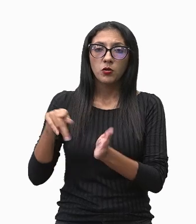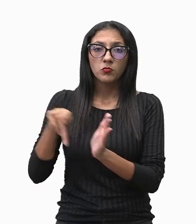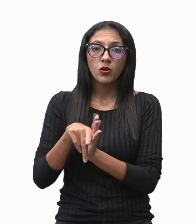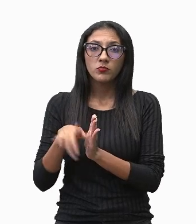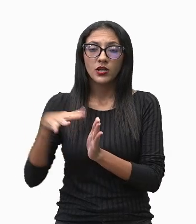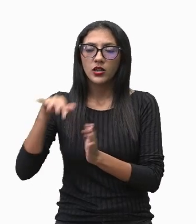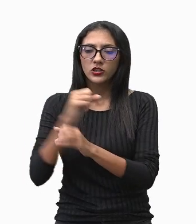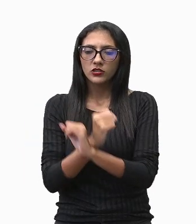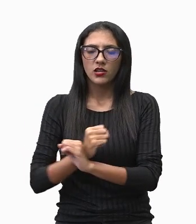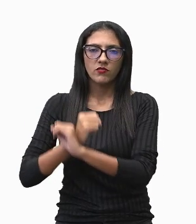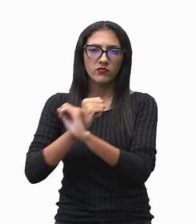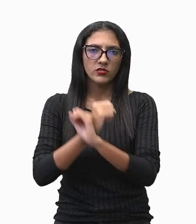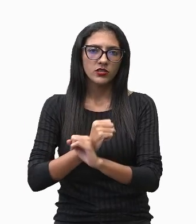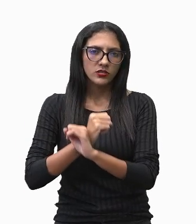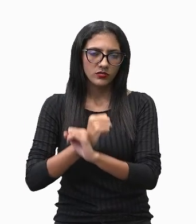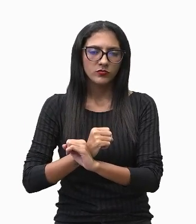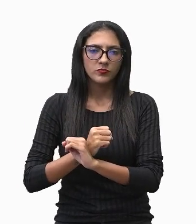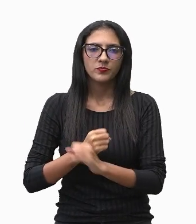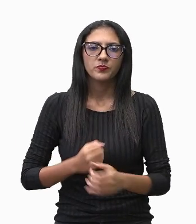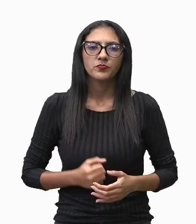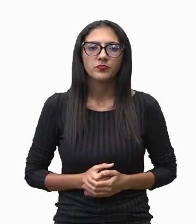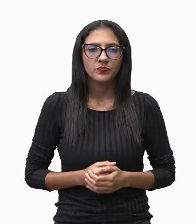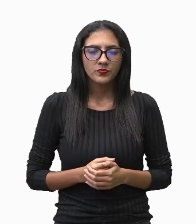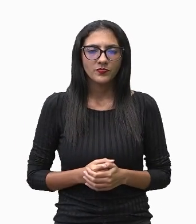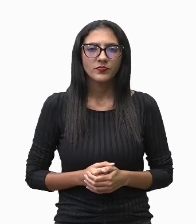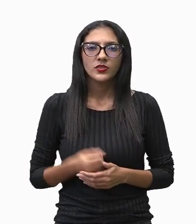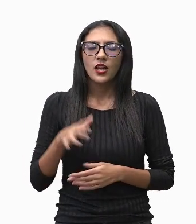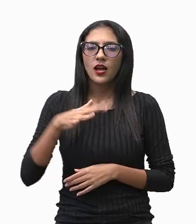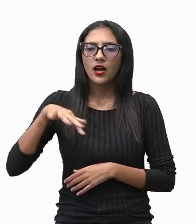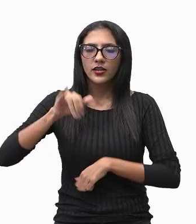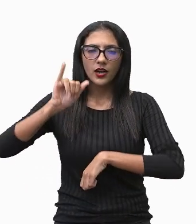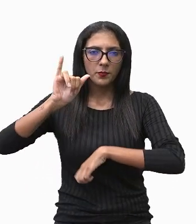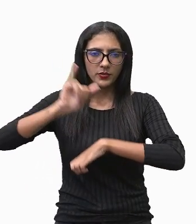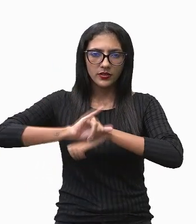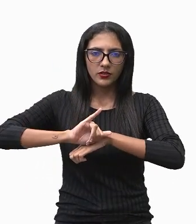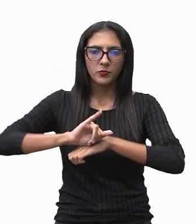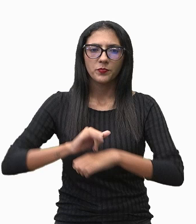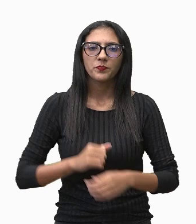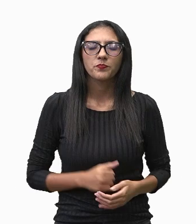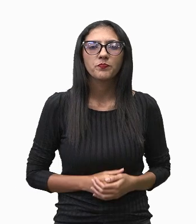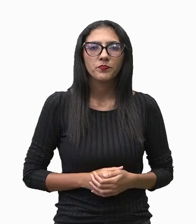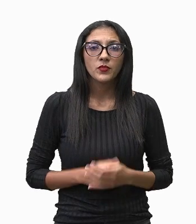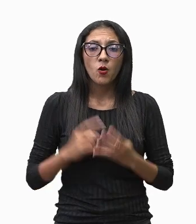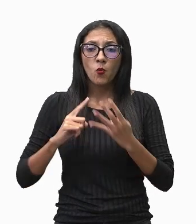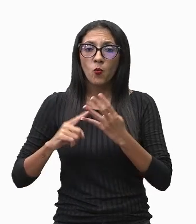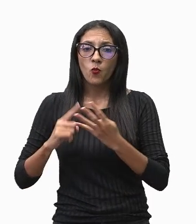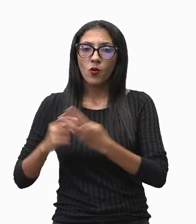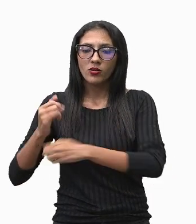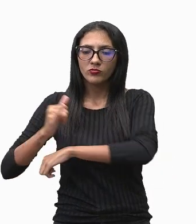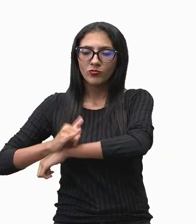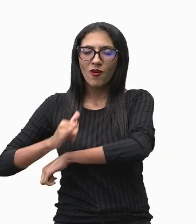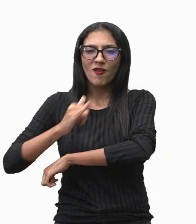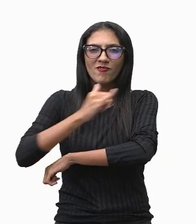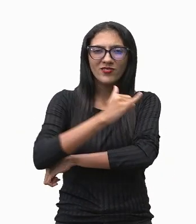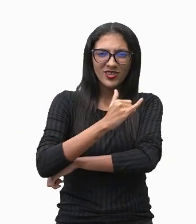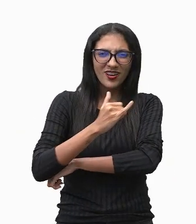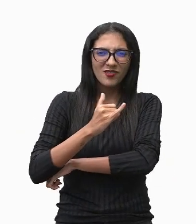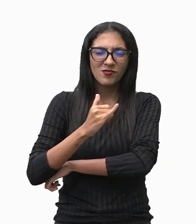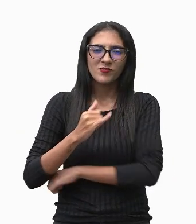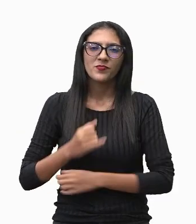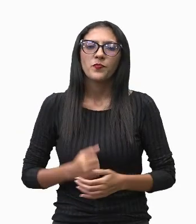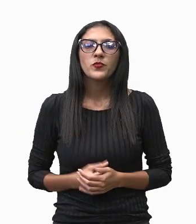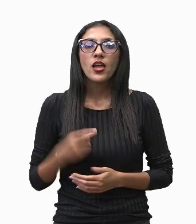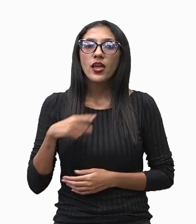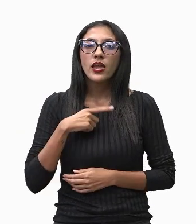Estados Unidos, lá em Washington, D.C. O quarto avião, voo 93, ele